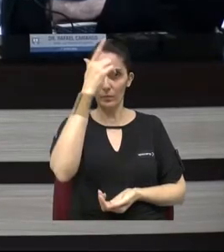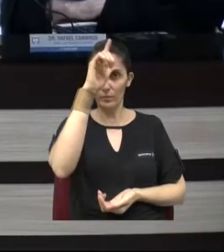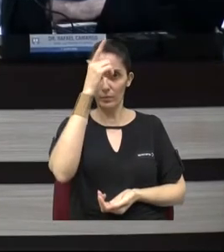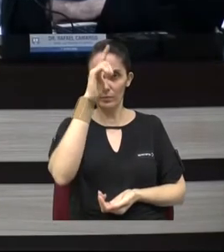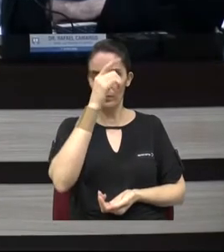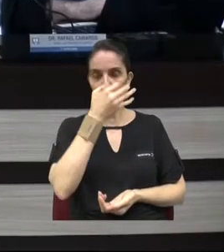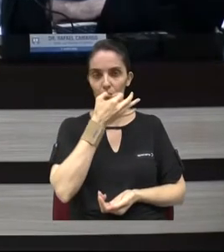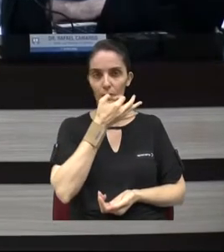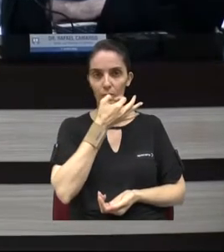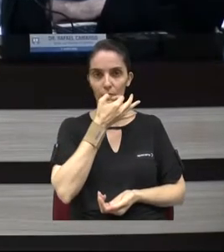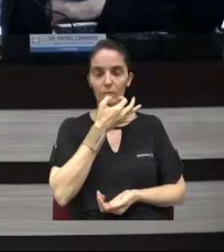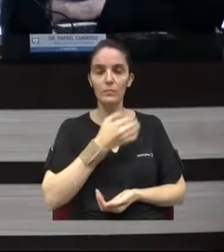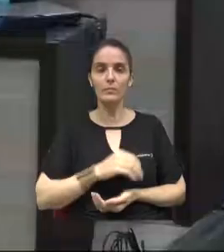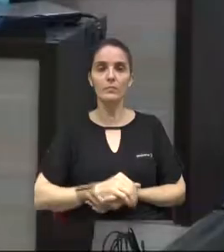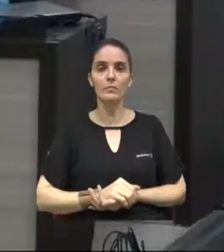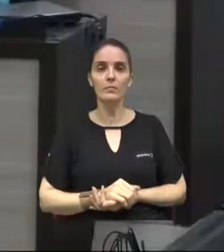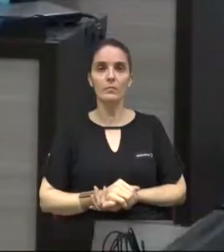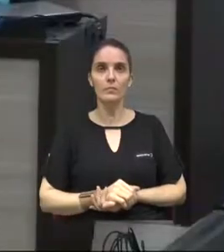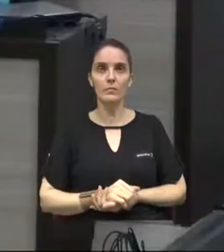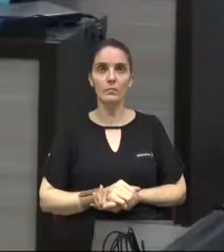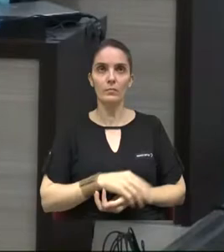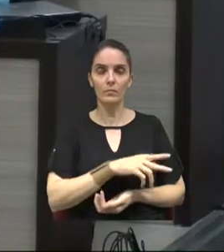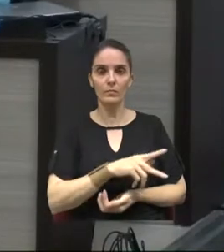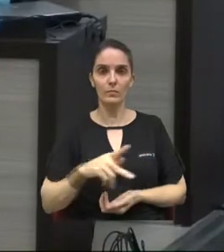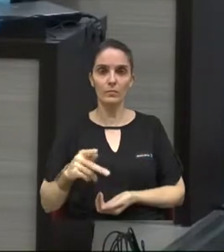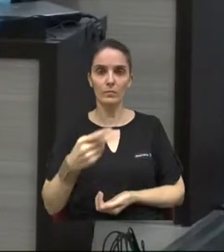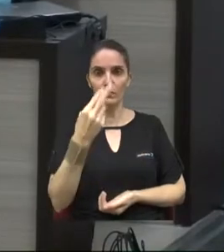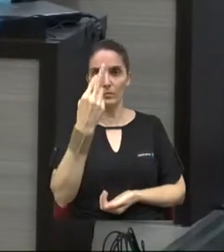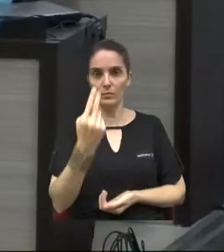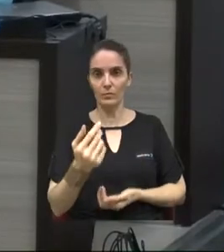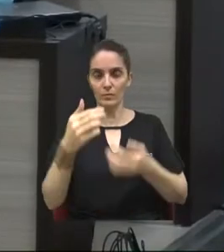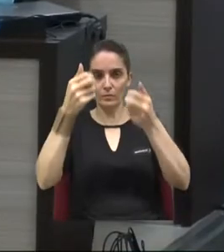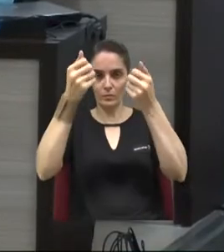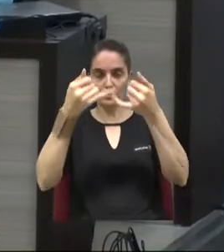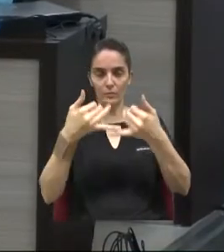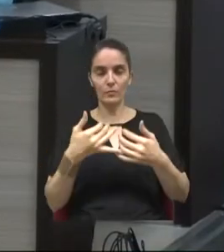vereador Lemão. Bom, senhor presidente, conforme a explicação